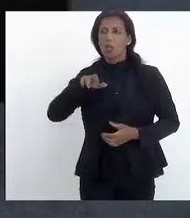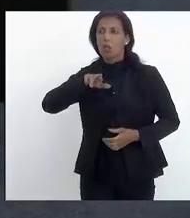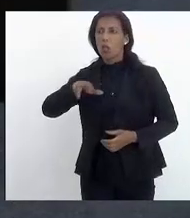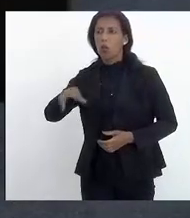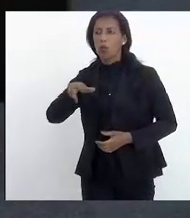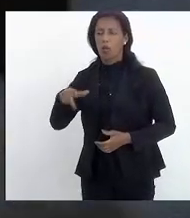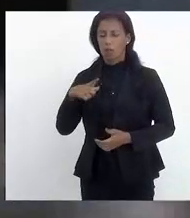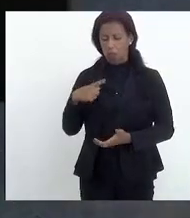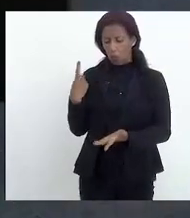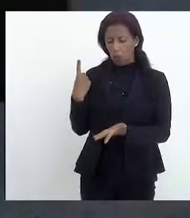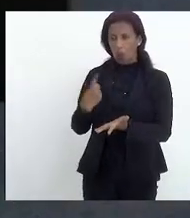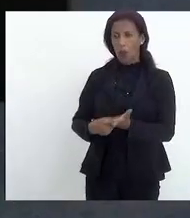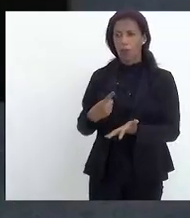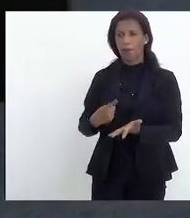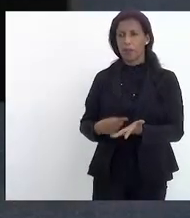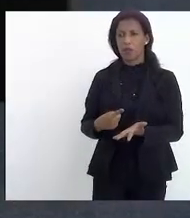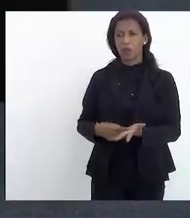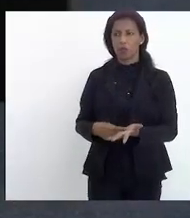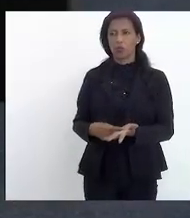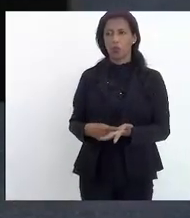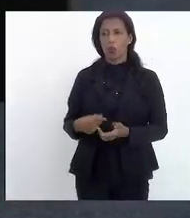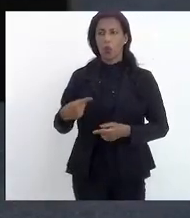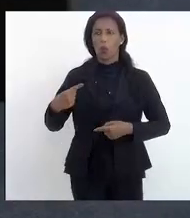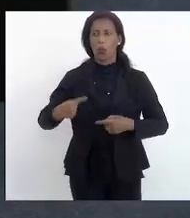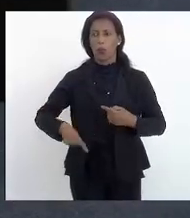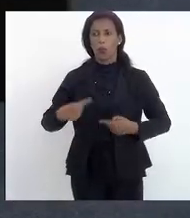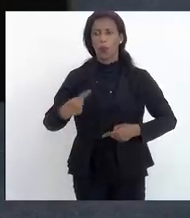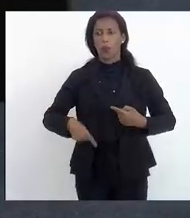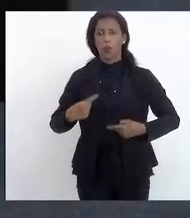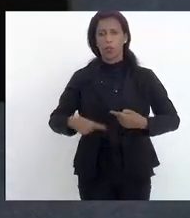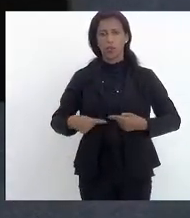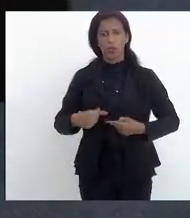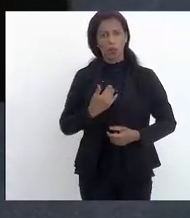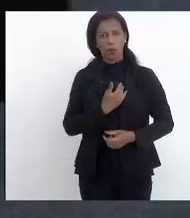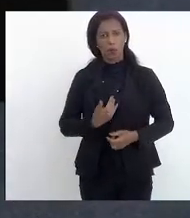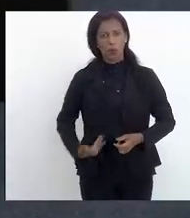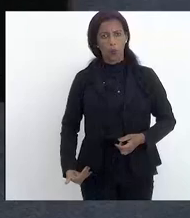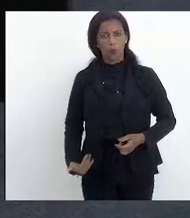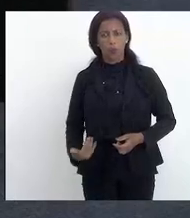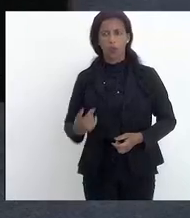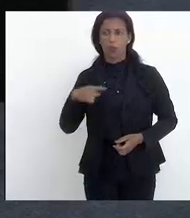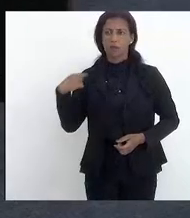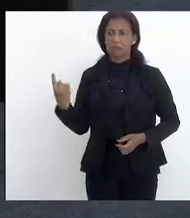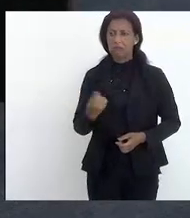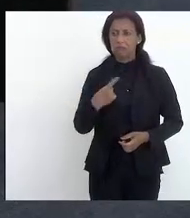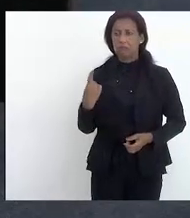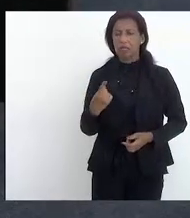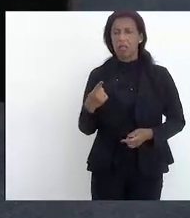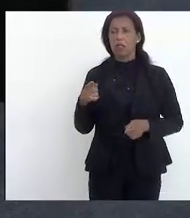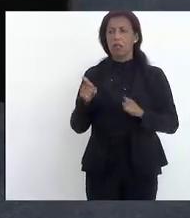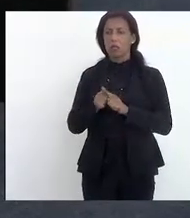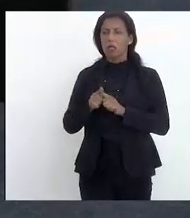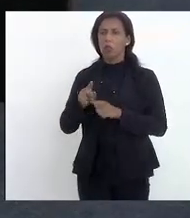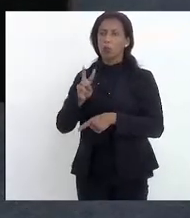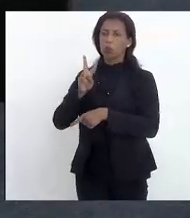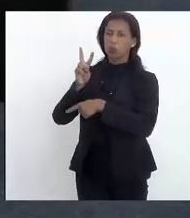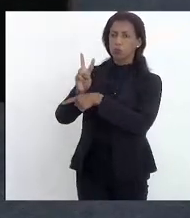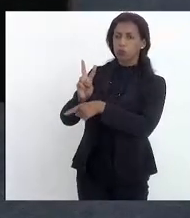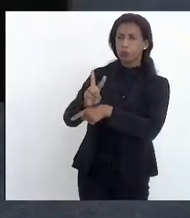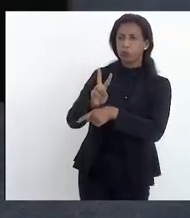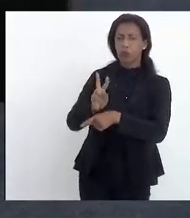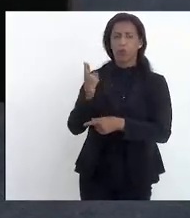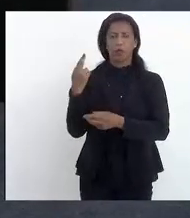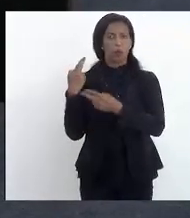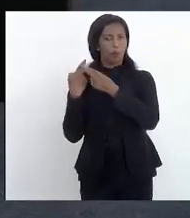ter compromissos com políticas públicas que a gente tanto defende aqui, que é